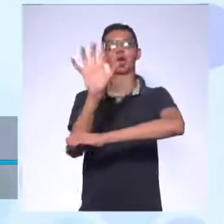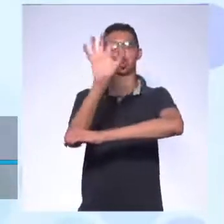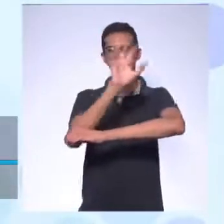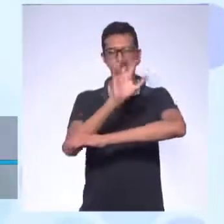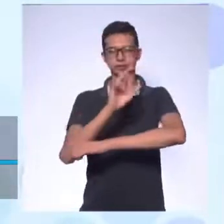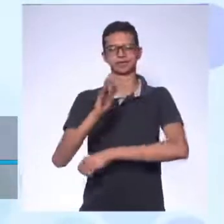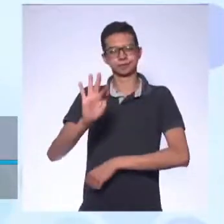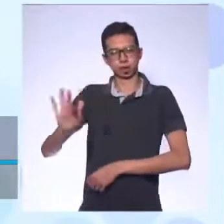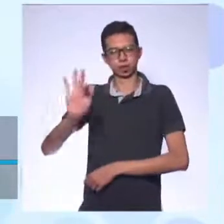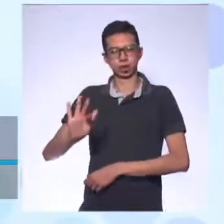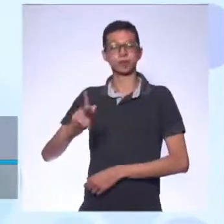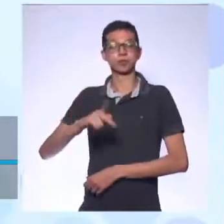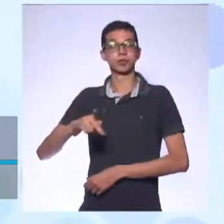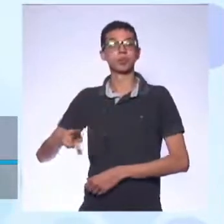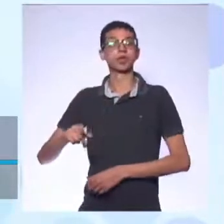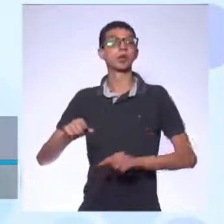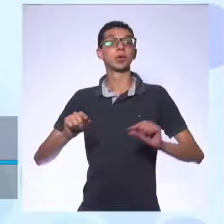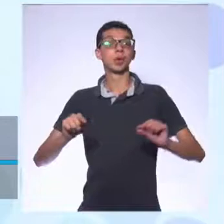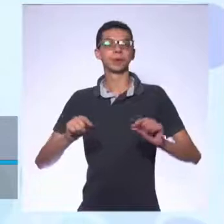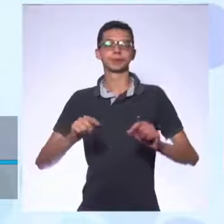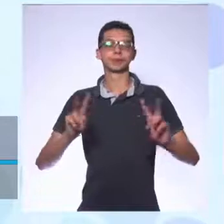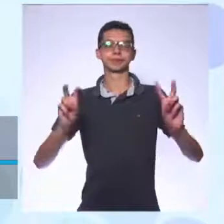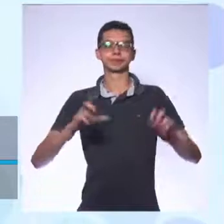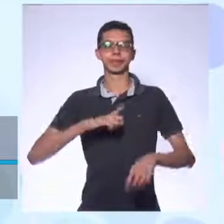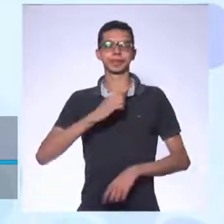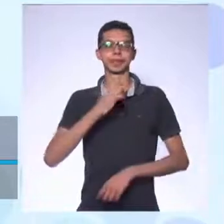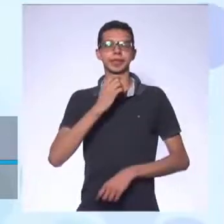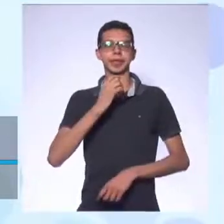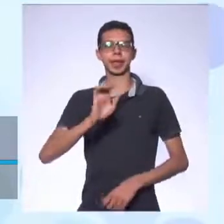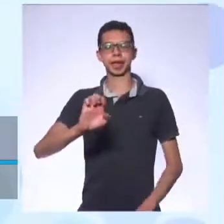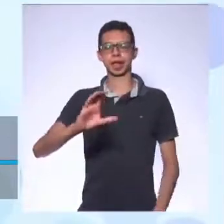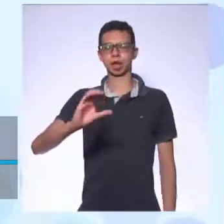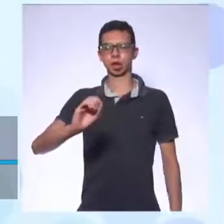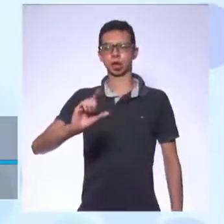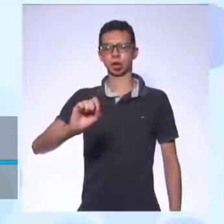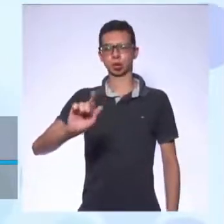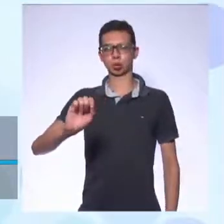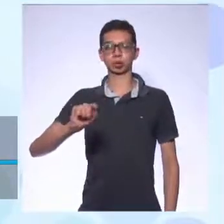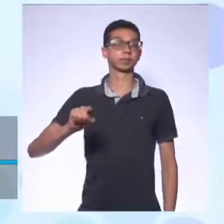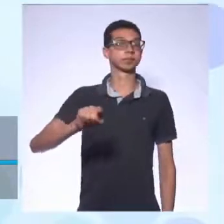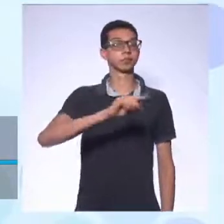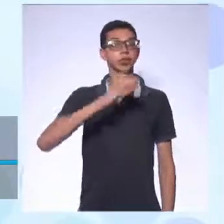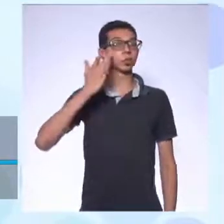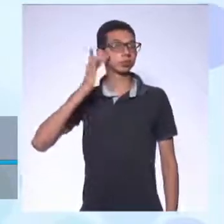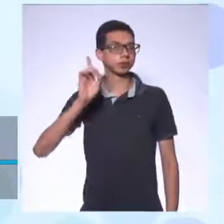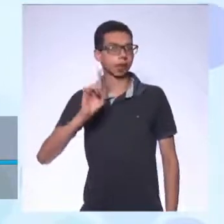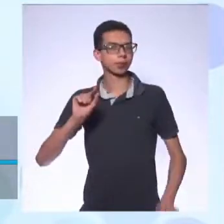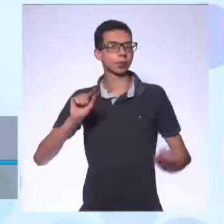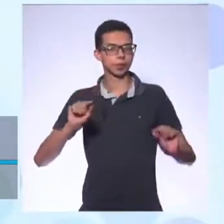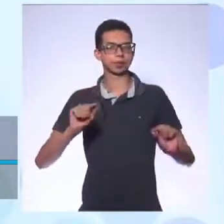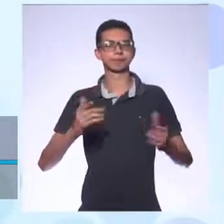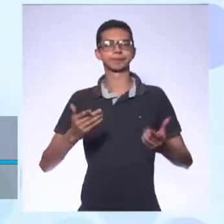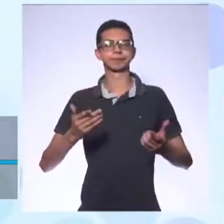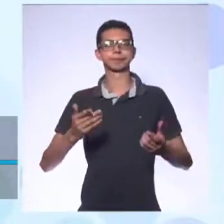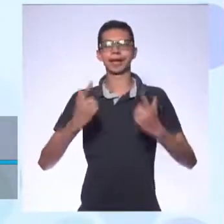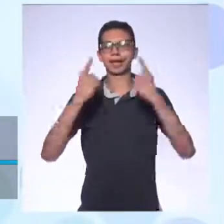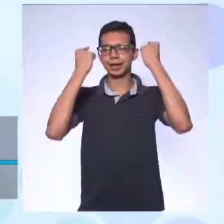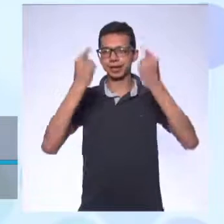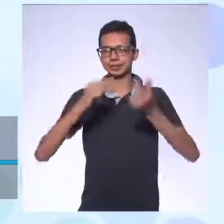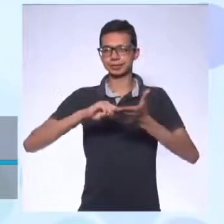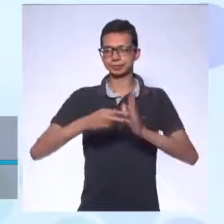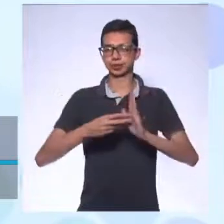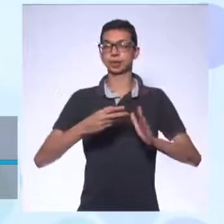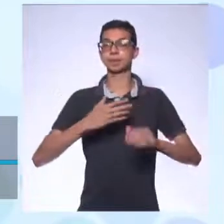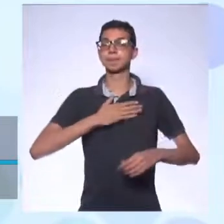ecólogo, tá? Que é o cara que estuda, para quem não sabe, oikos em grego quer dizer casa, né? Então ecologia seria o estudo da minha